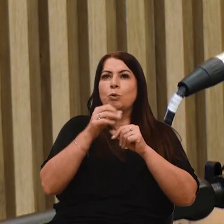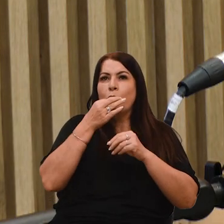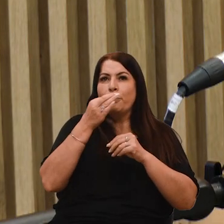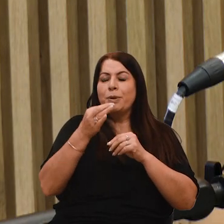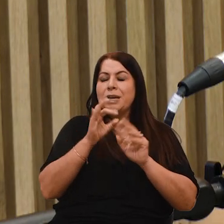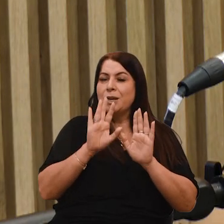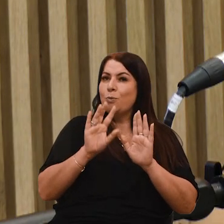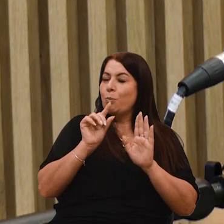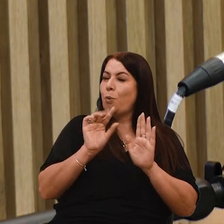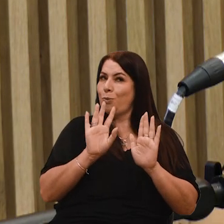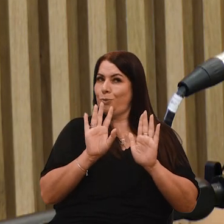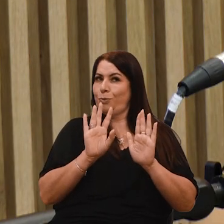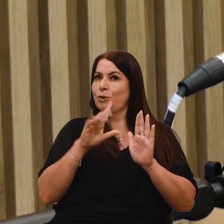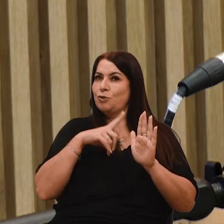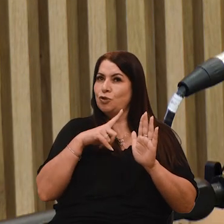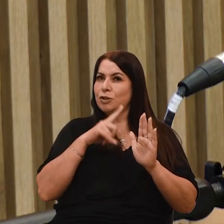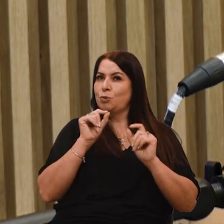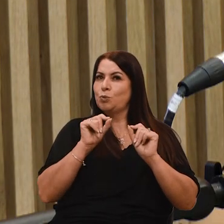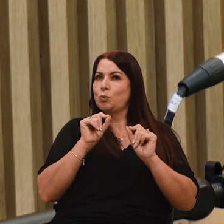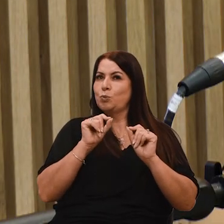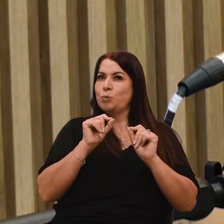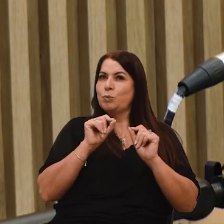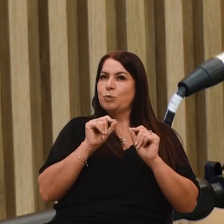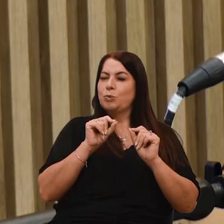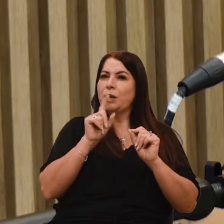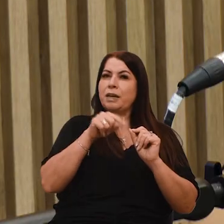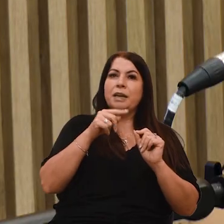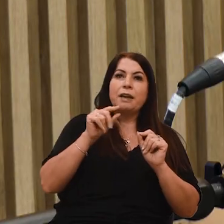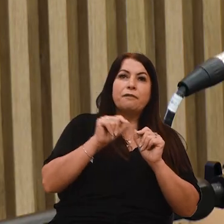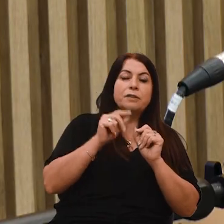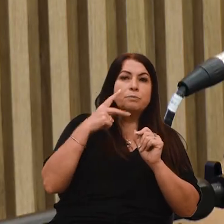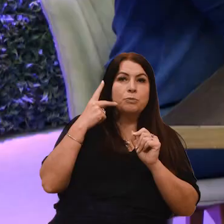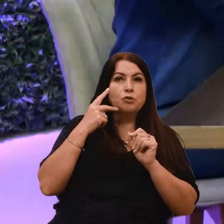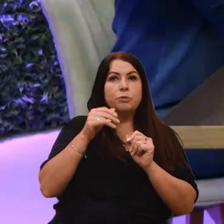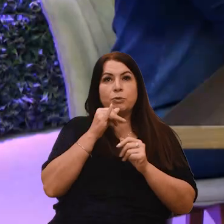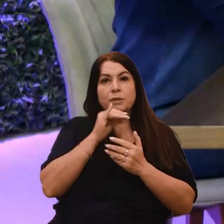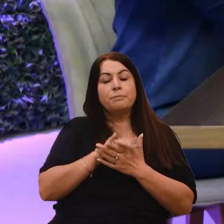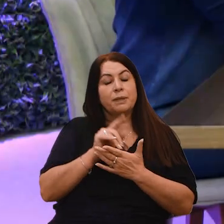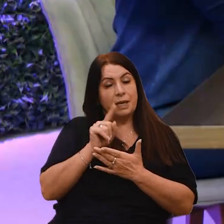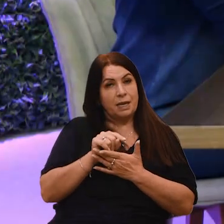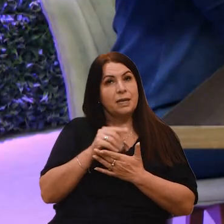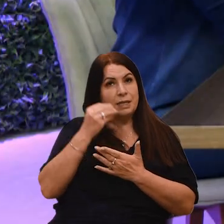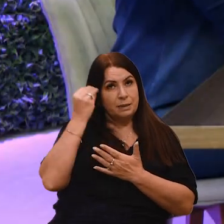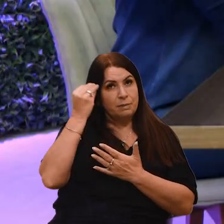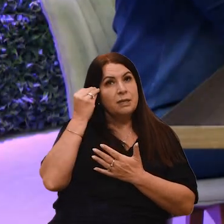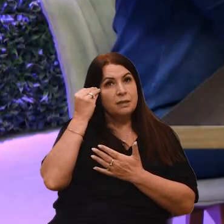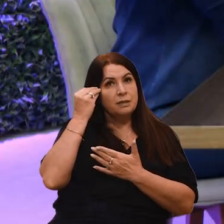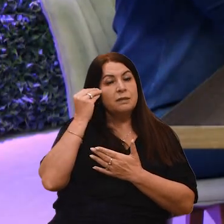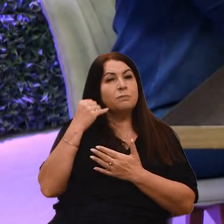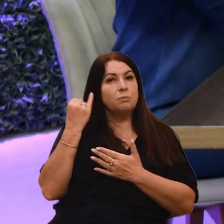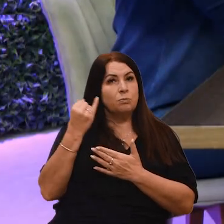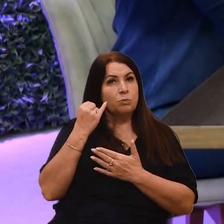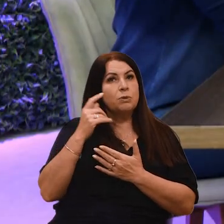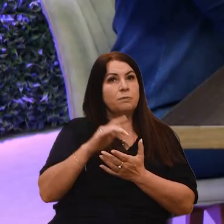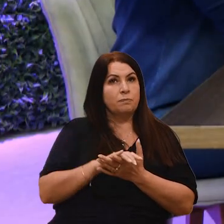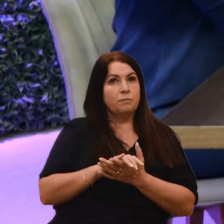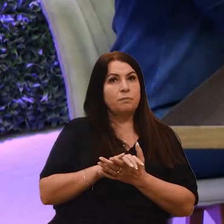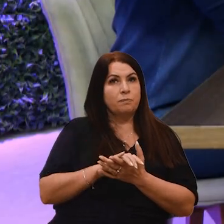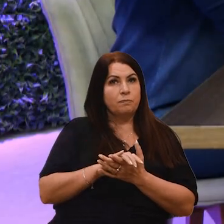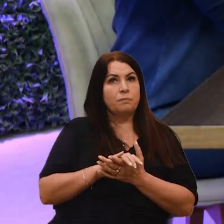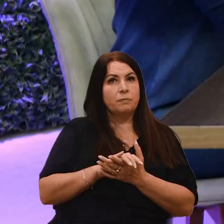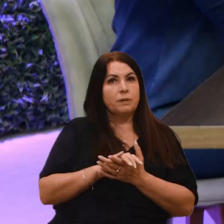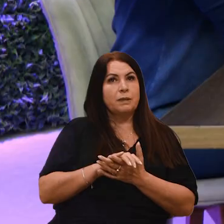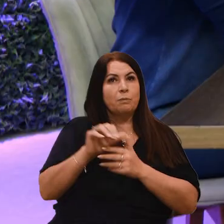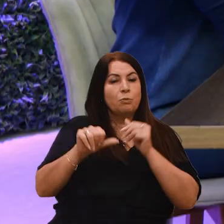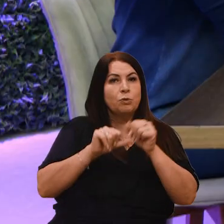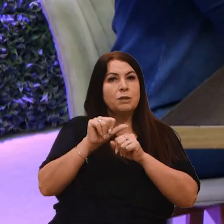que talvez vocês tinham sobre o que é fazer política, por exemplo. Essa experiência foi super importante pra isso. Eu já percebi uma